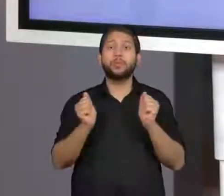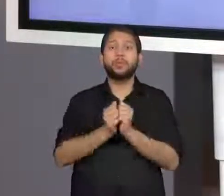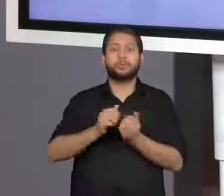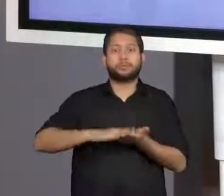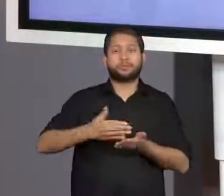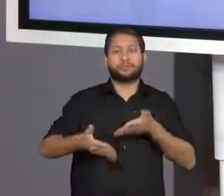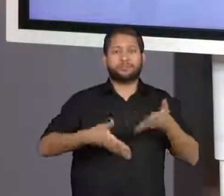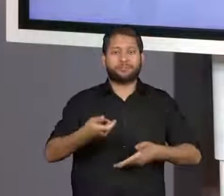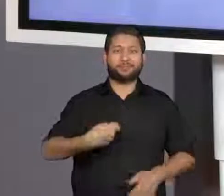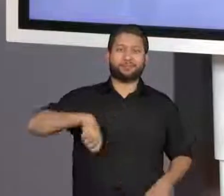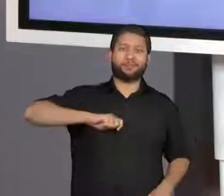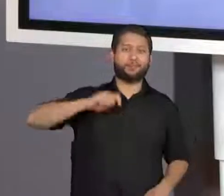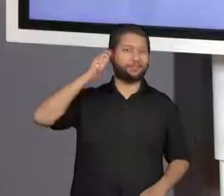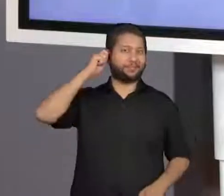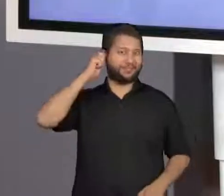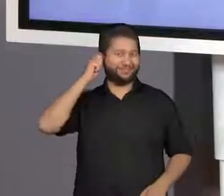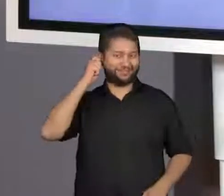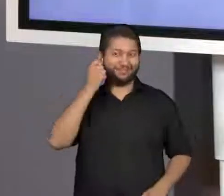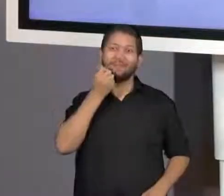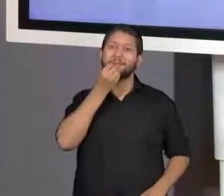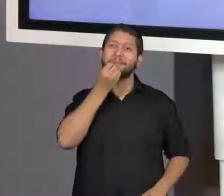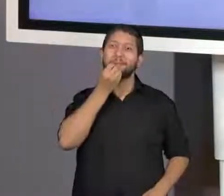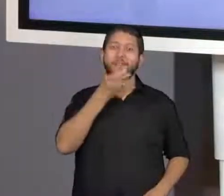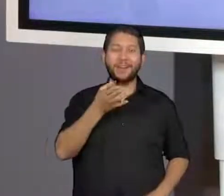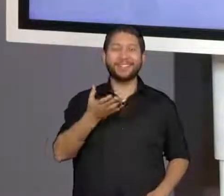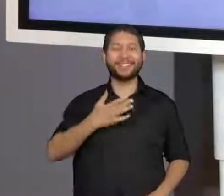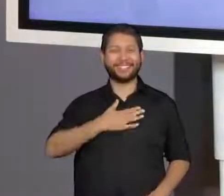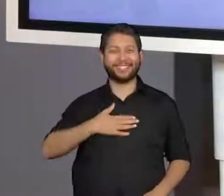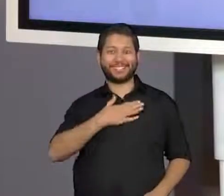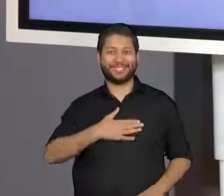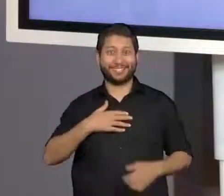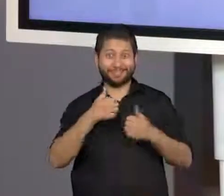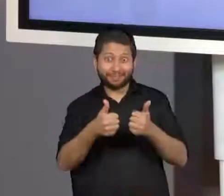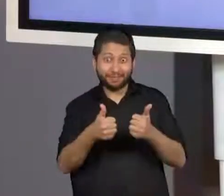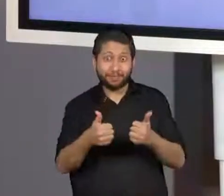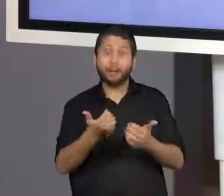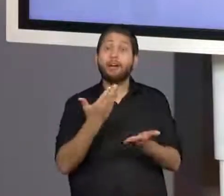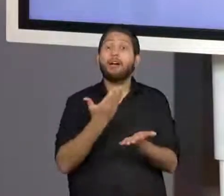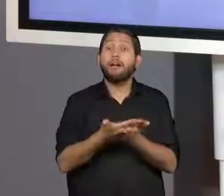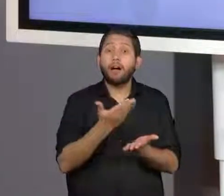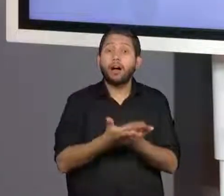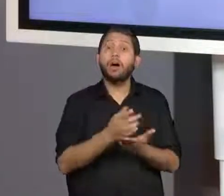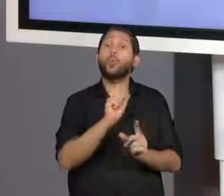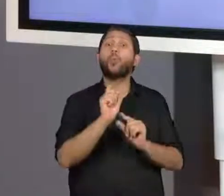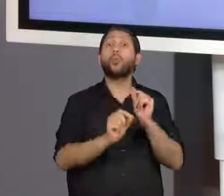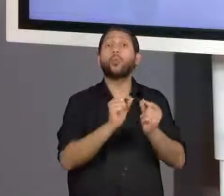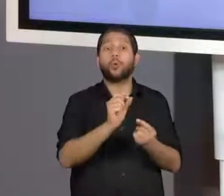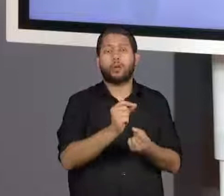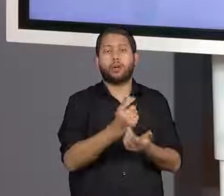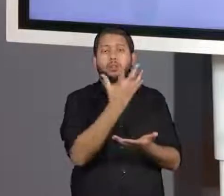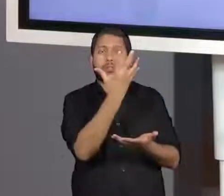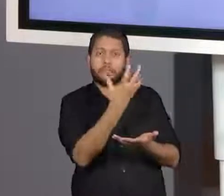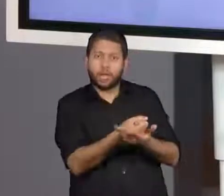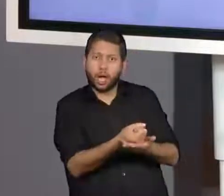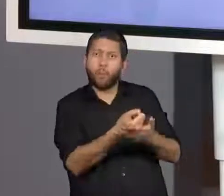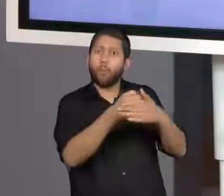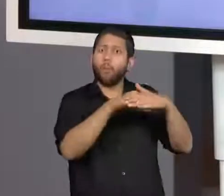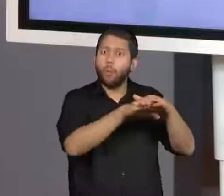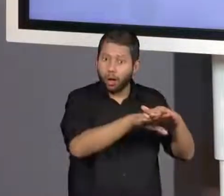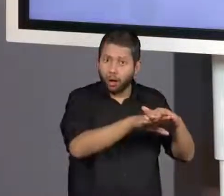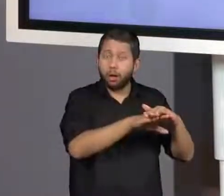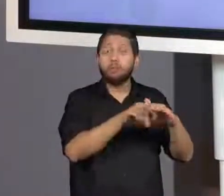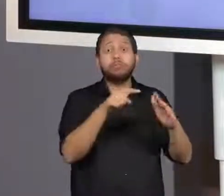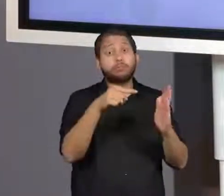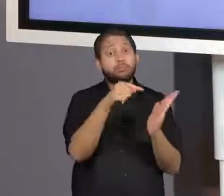do André, nosso intérprete de Libras, e essa aula ficará disponível no repositório para vocês revisitarem quantas vezes